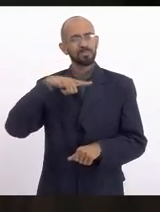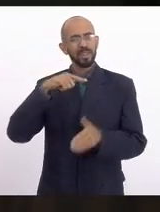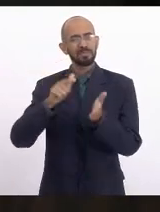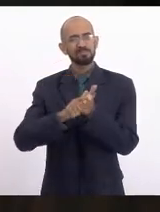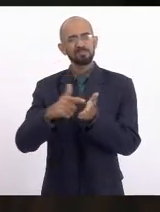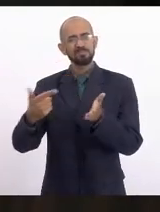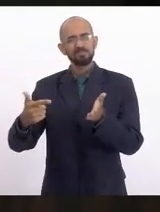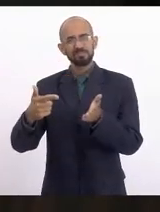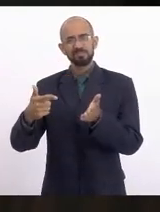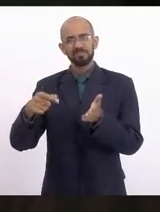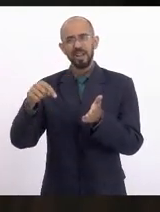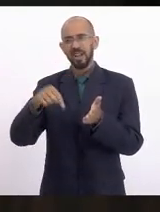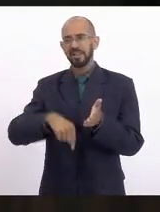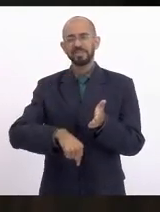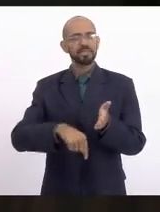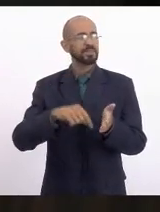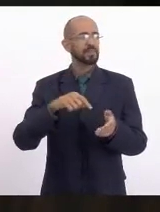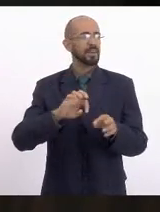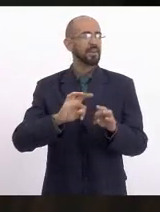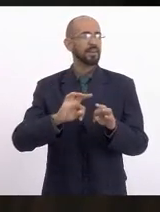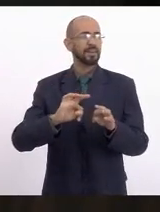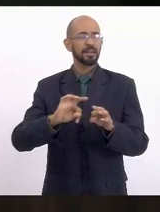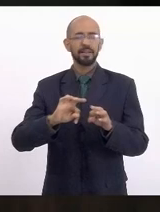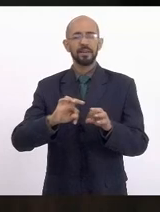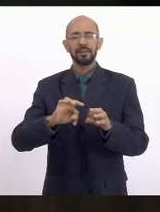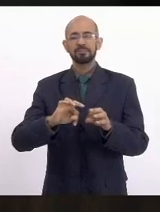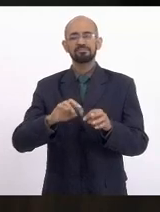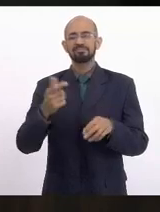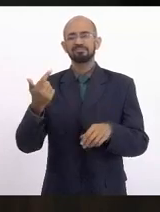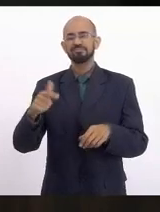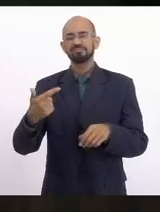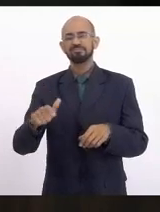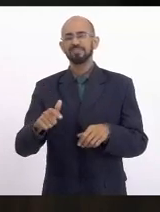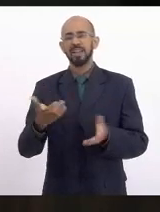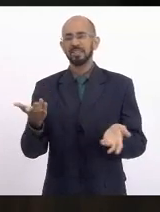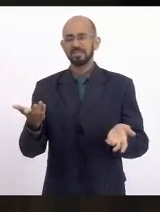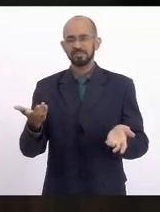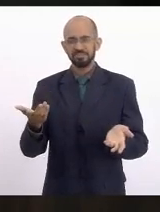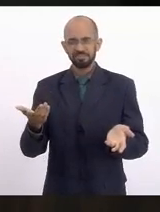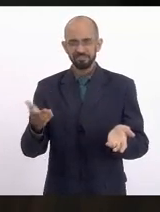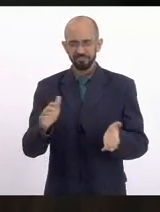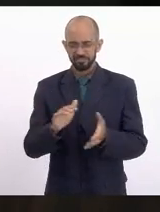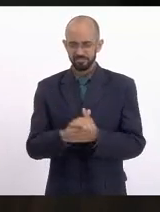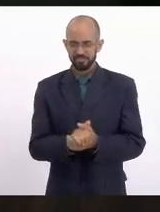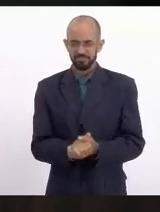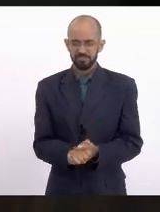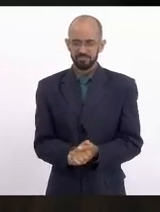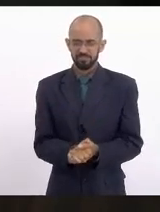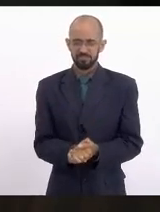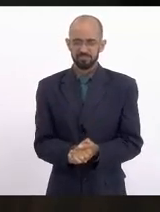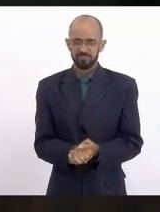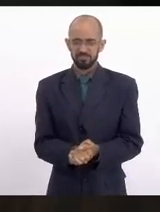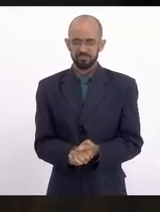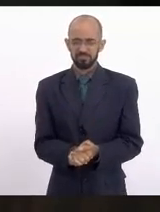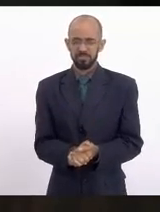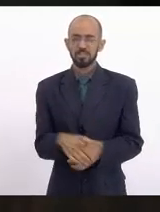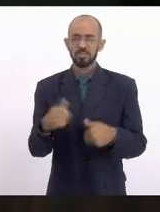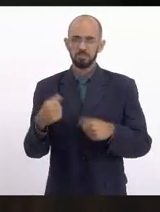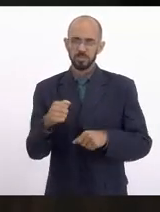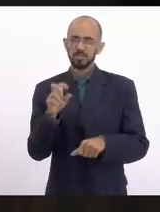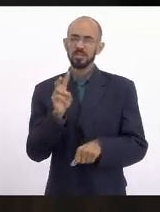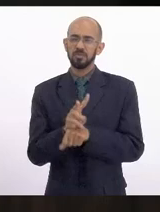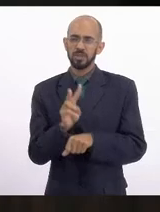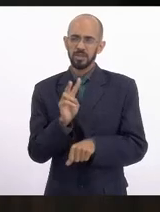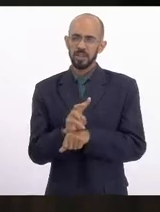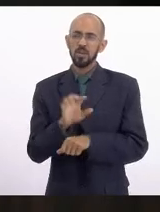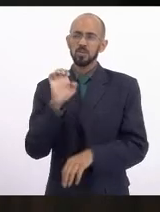aqui nós somos o Globo jornal do Brasil nós precisamos fazer a defesa do Estado do Rio de Janeiro 11 volto